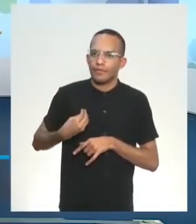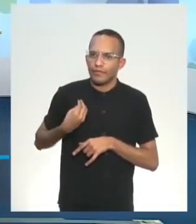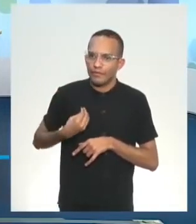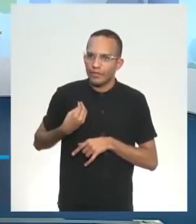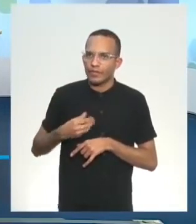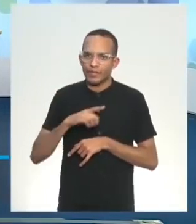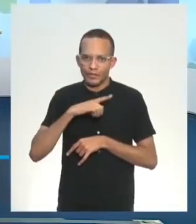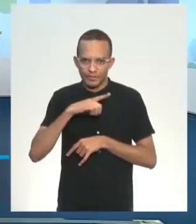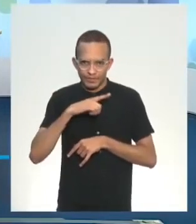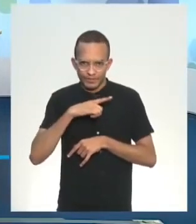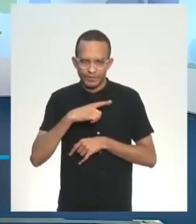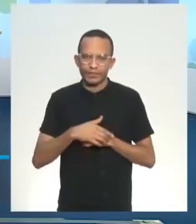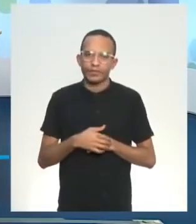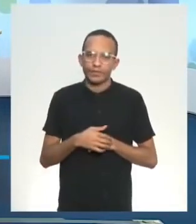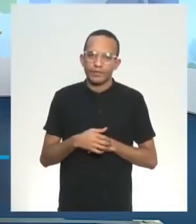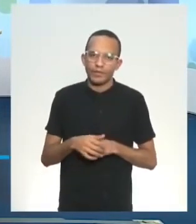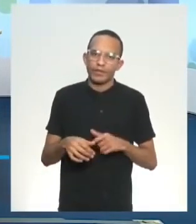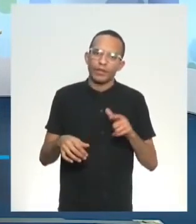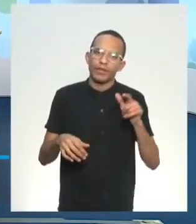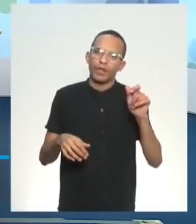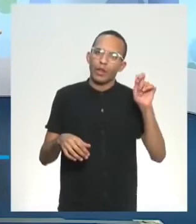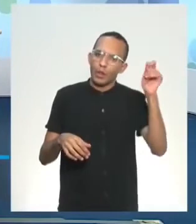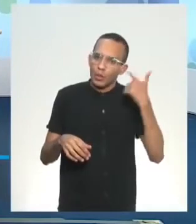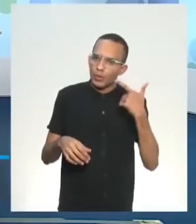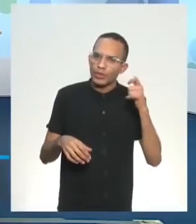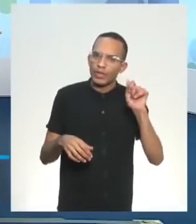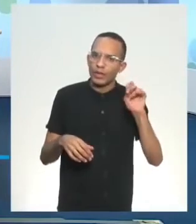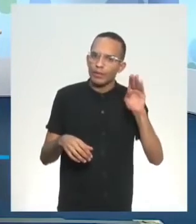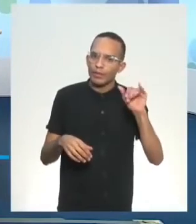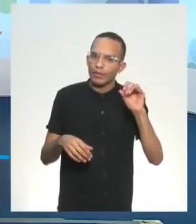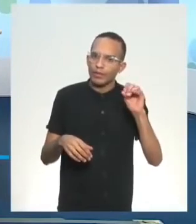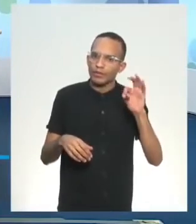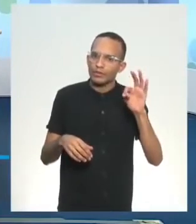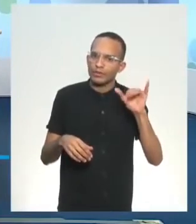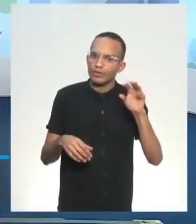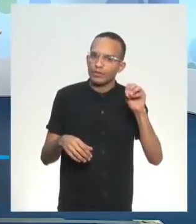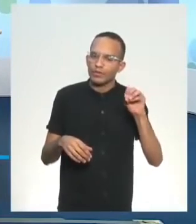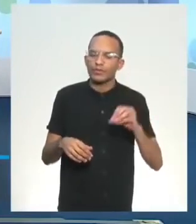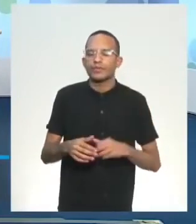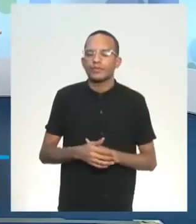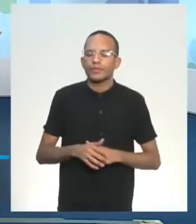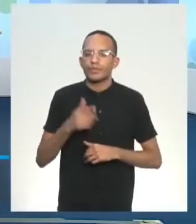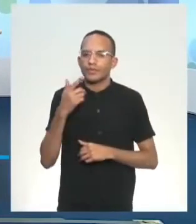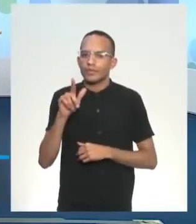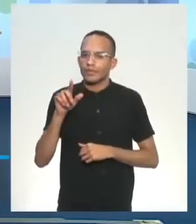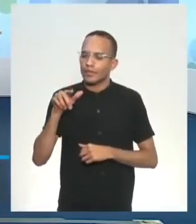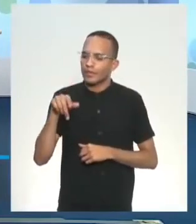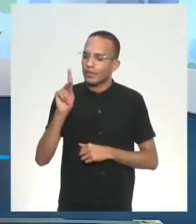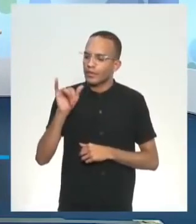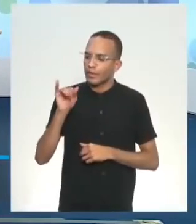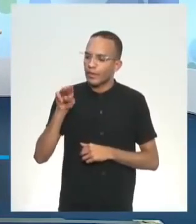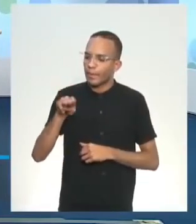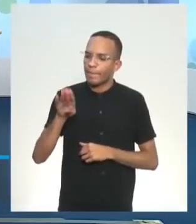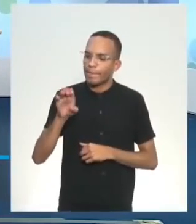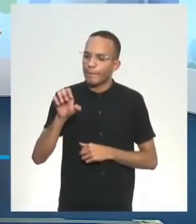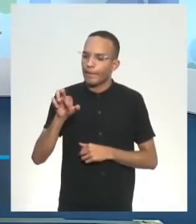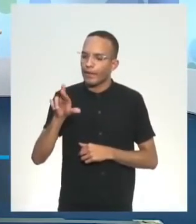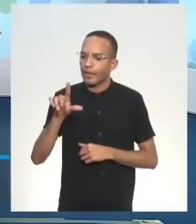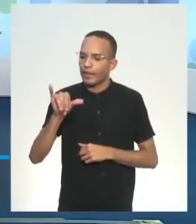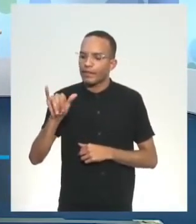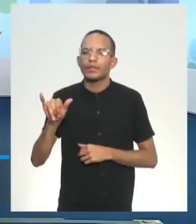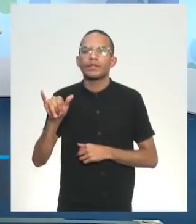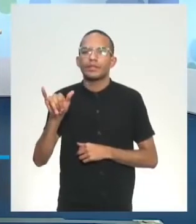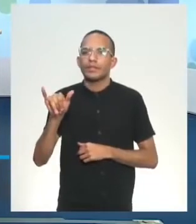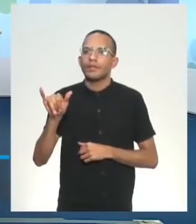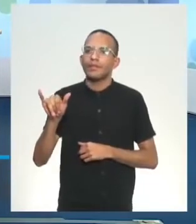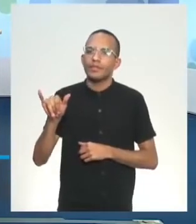animais. Abiótico, luz. Deixa eu ver aqui. A Kimberly, da Promônica.